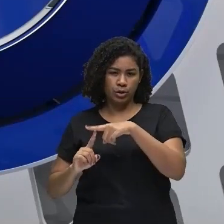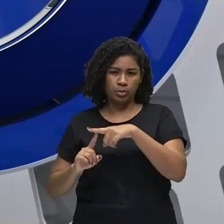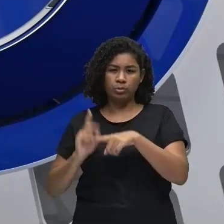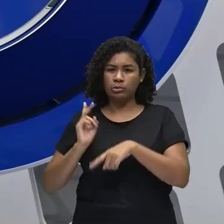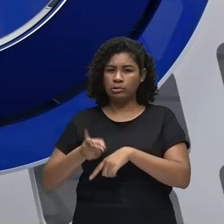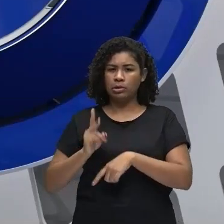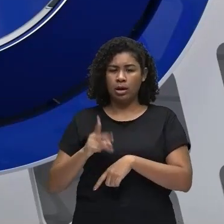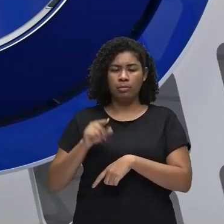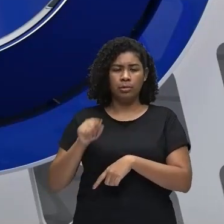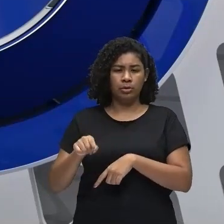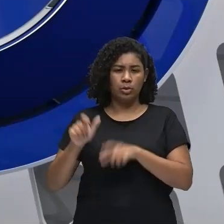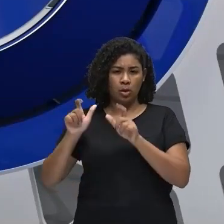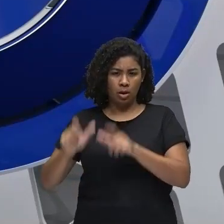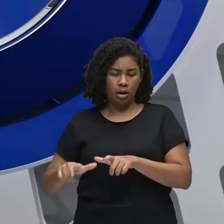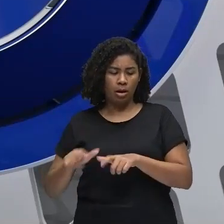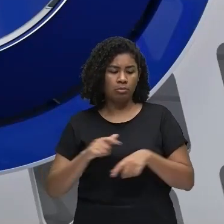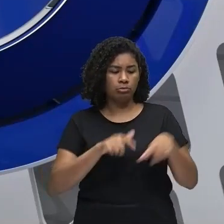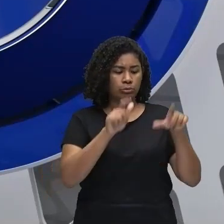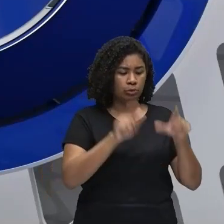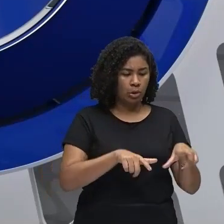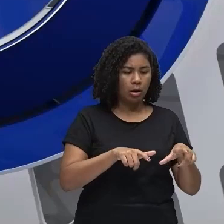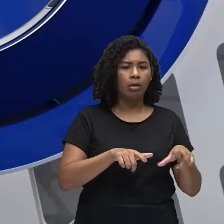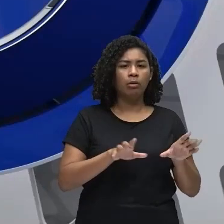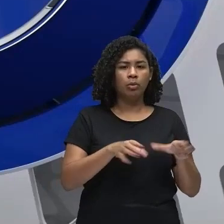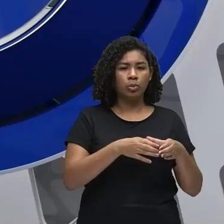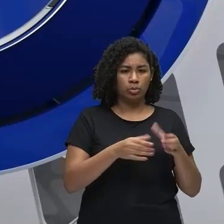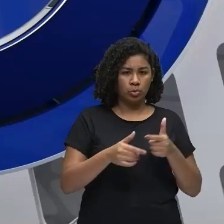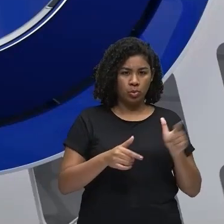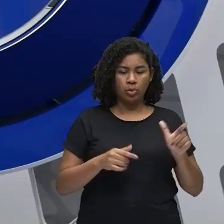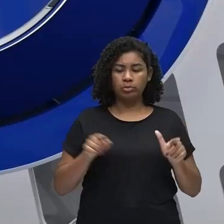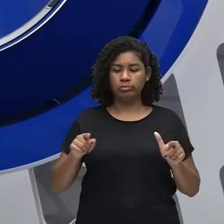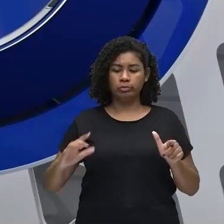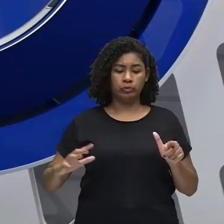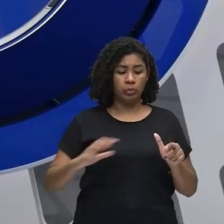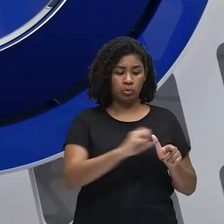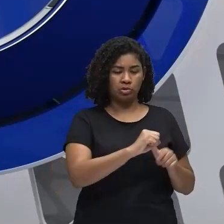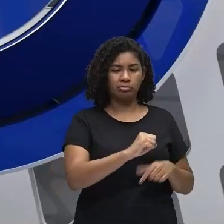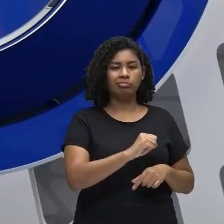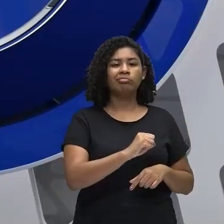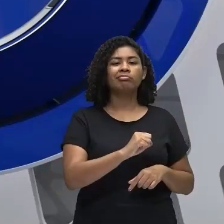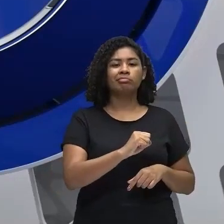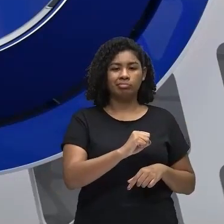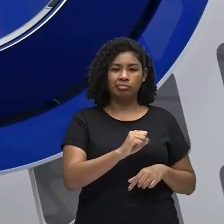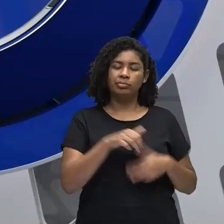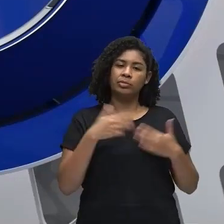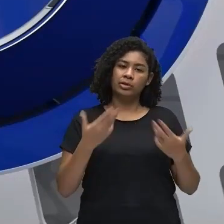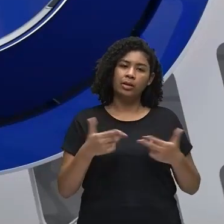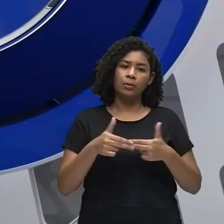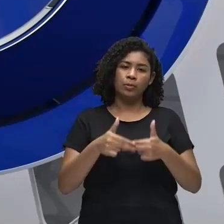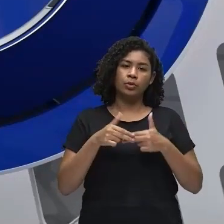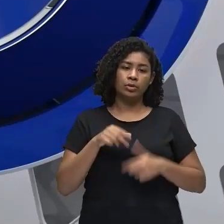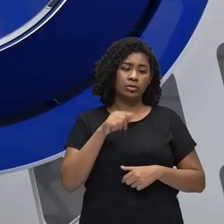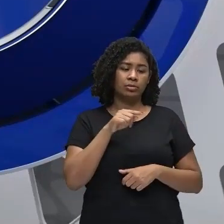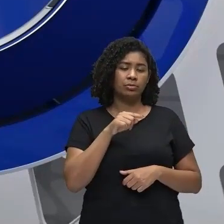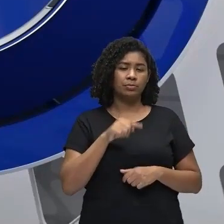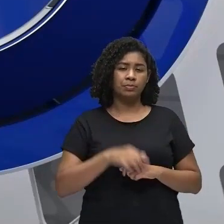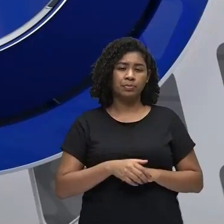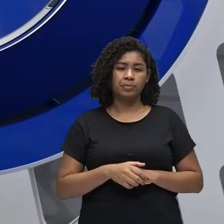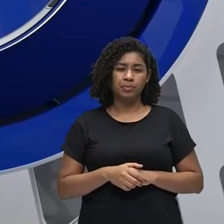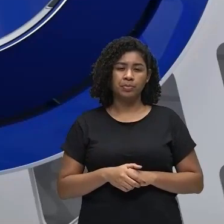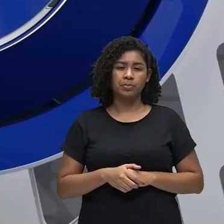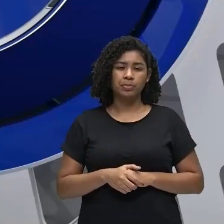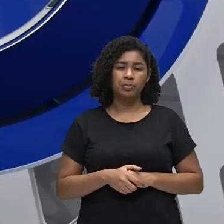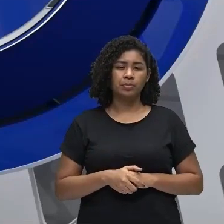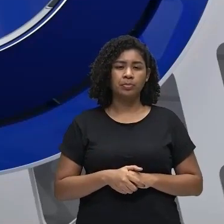no mesmo local de uma espécie que é a presa dele, de alguma forma esses predadores